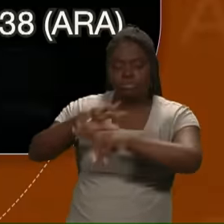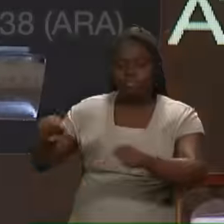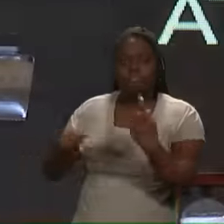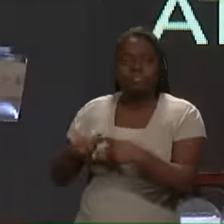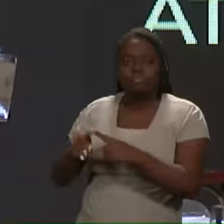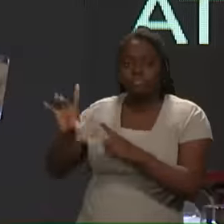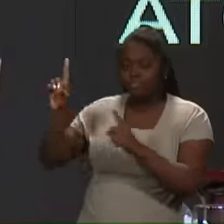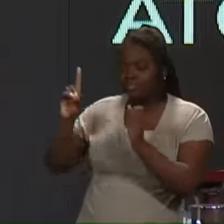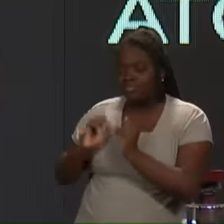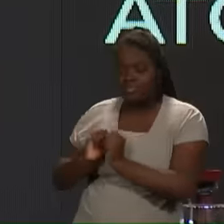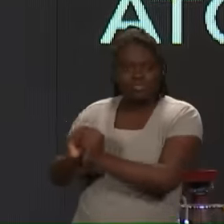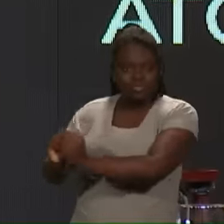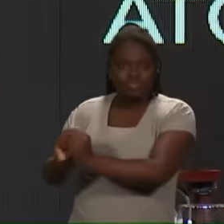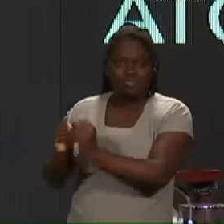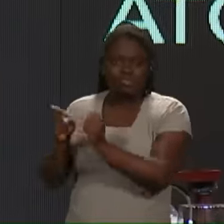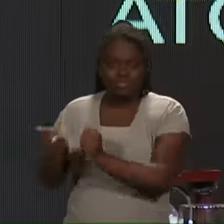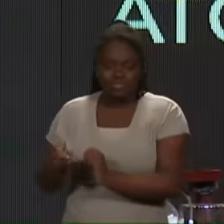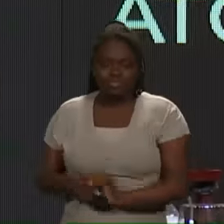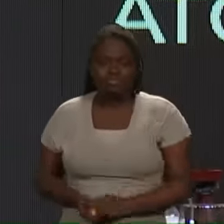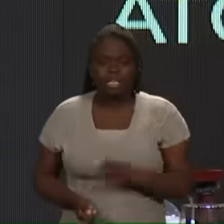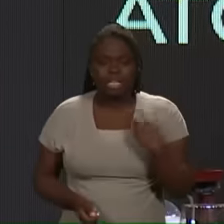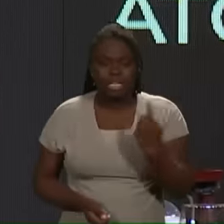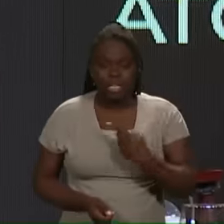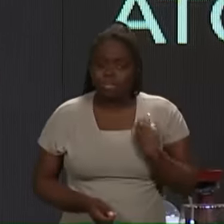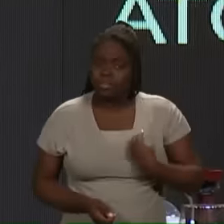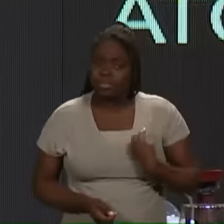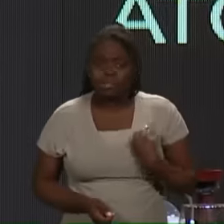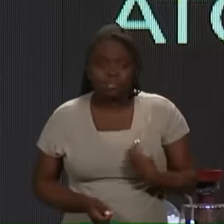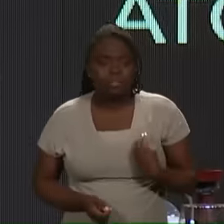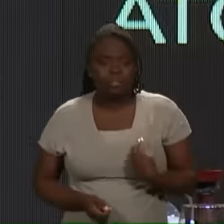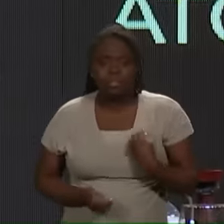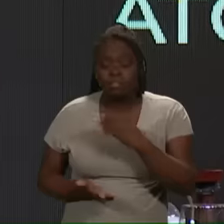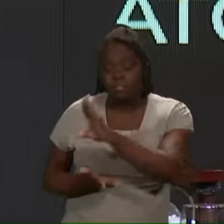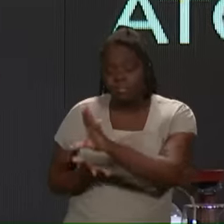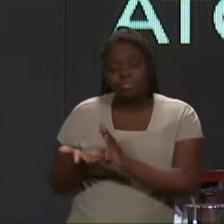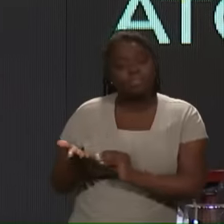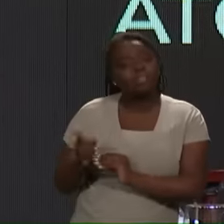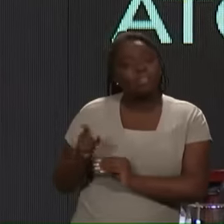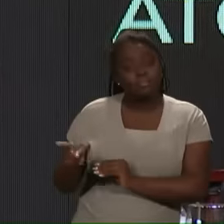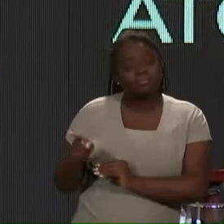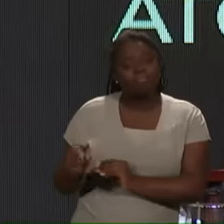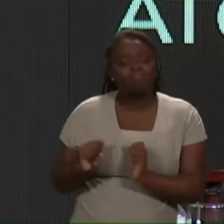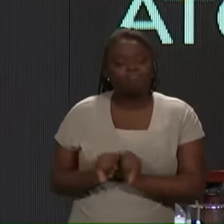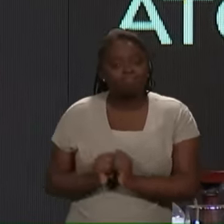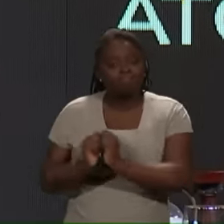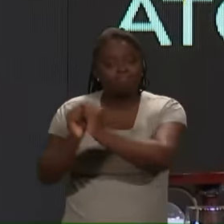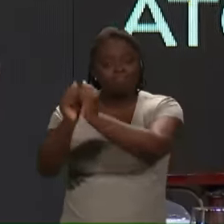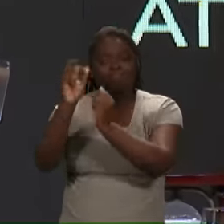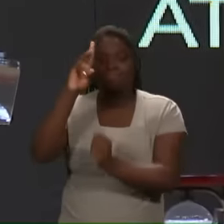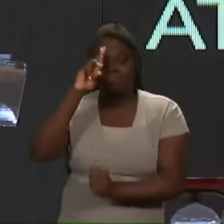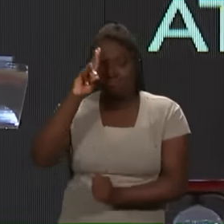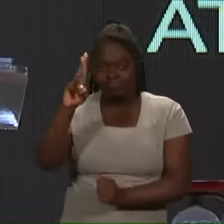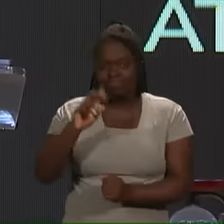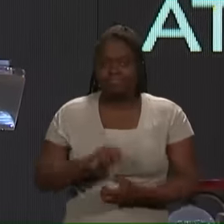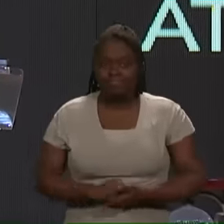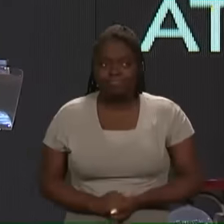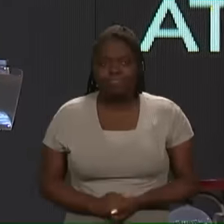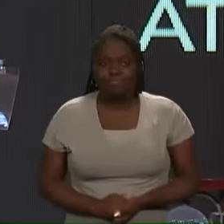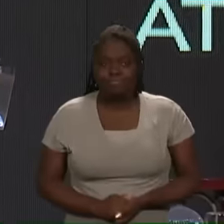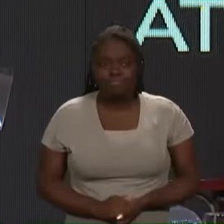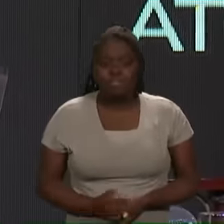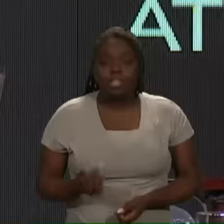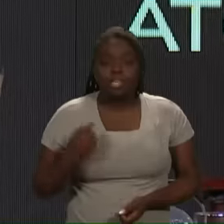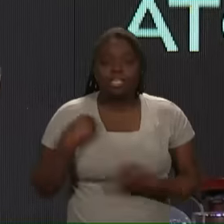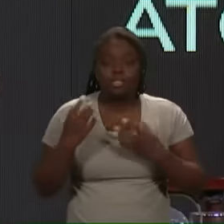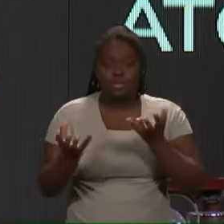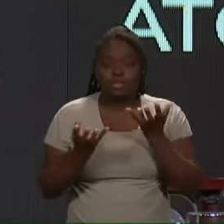nossa caminhada é vivermos essa realidade, caminharmos com o Senhor. Eu quero